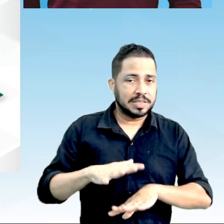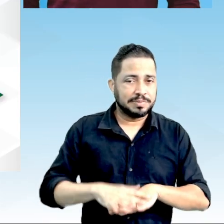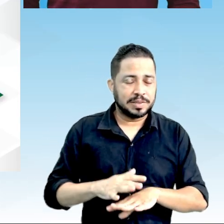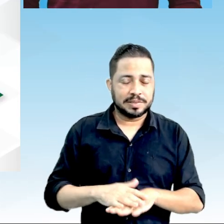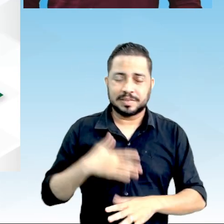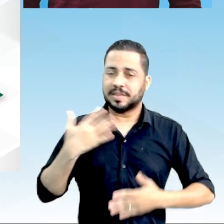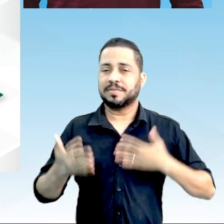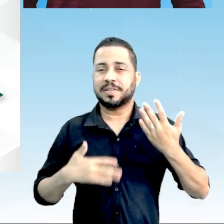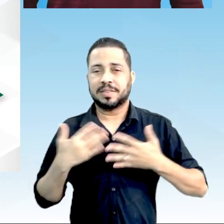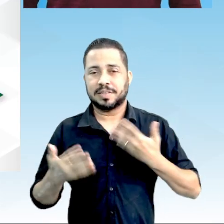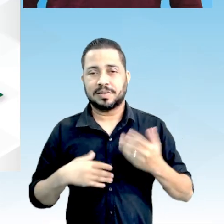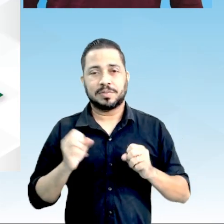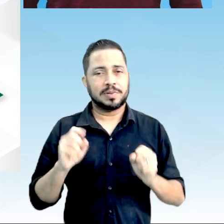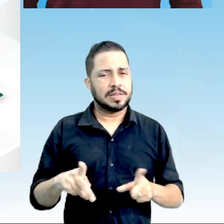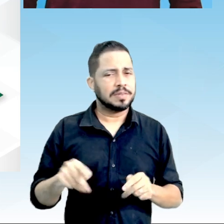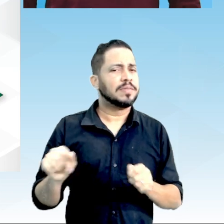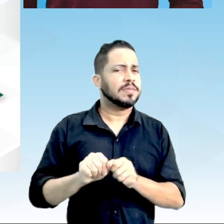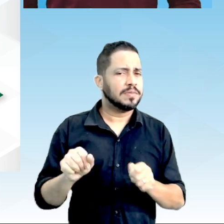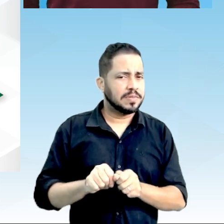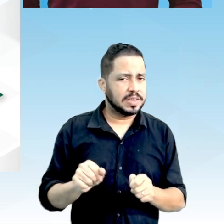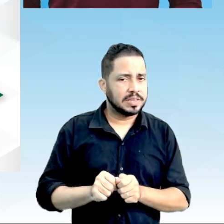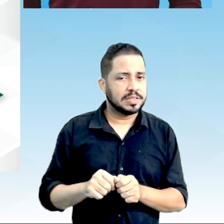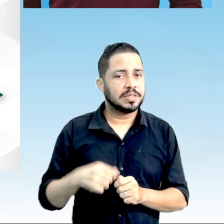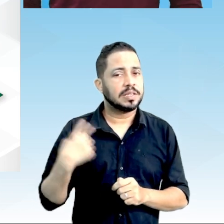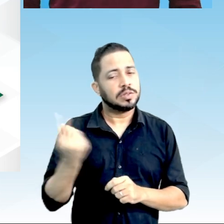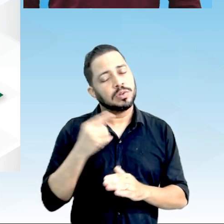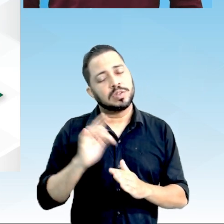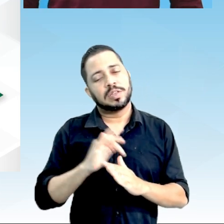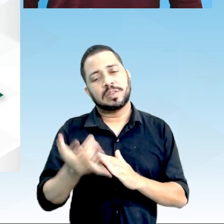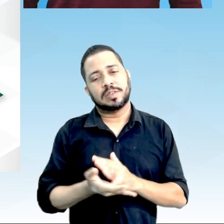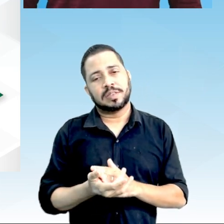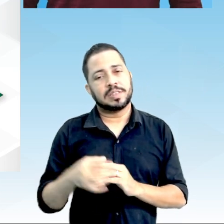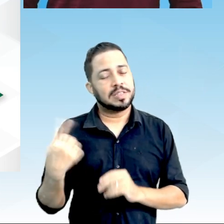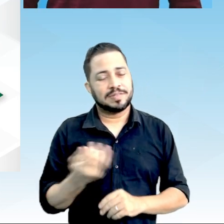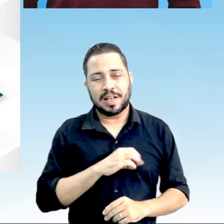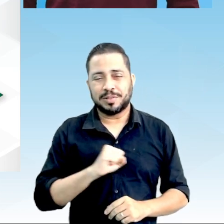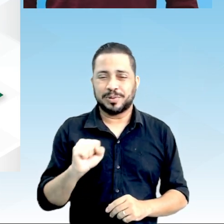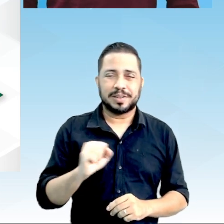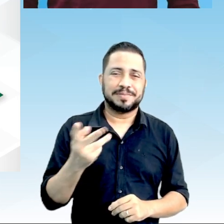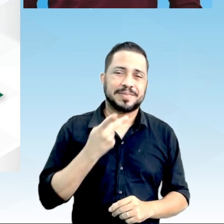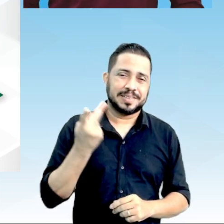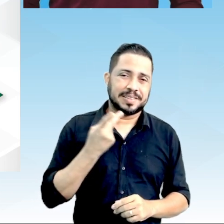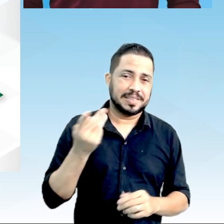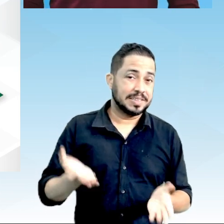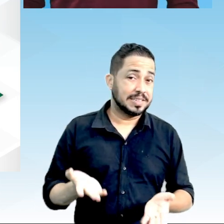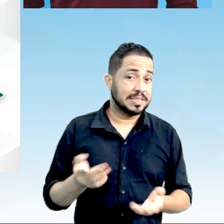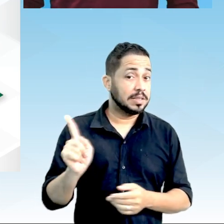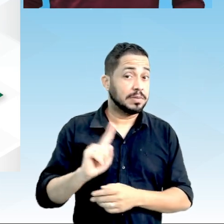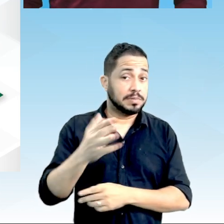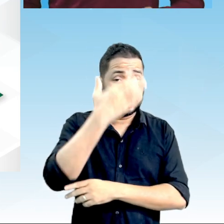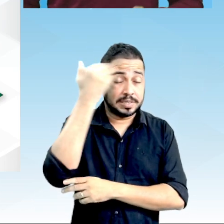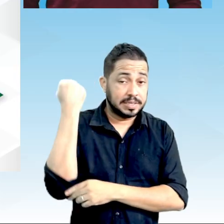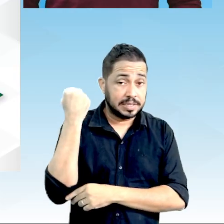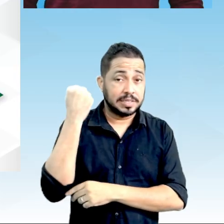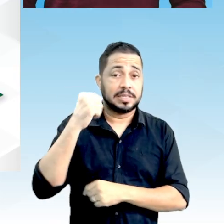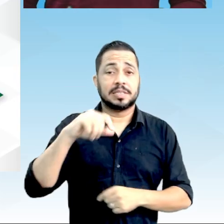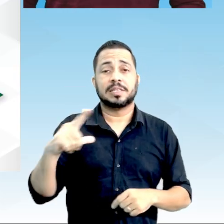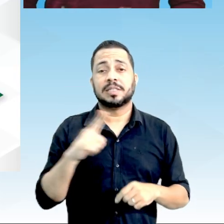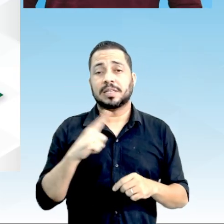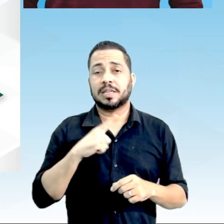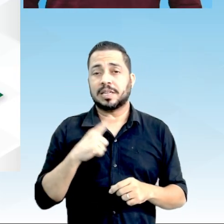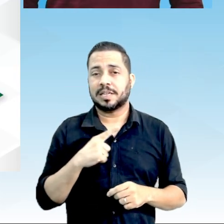se divertindo, tá bom? Faz isso aí nas nossas redes sociais que a gente vai adorar falar aqui sobre isso. Não esquece de